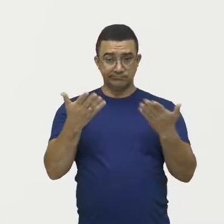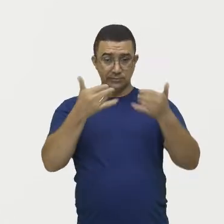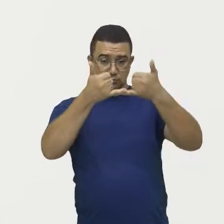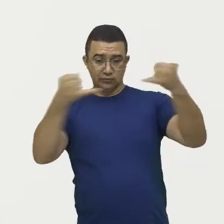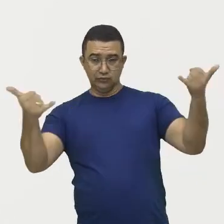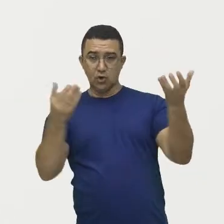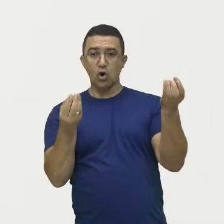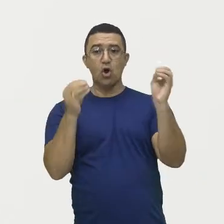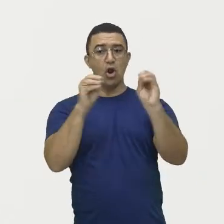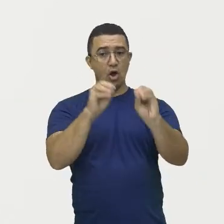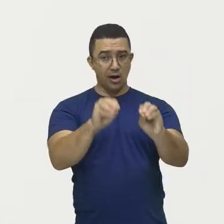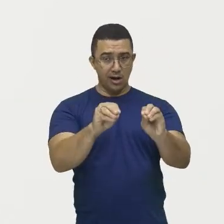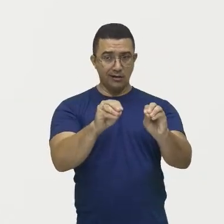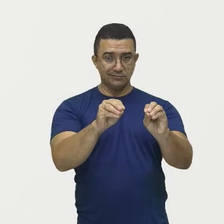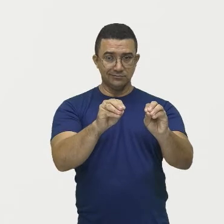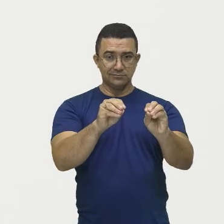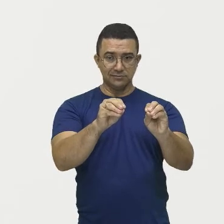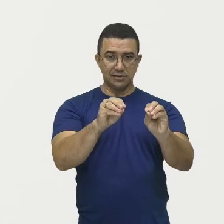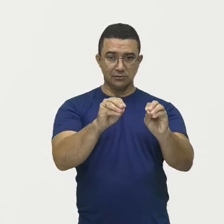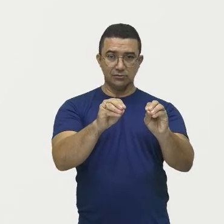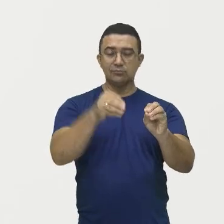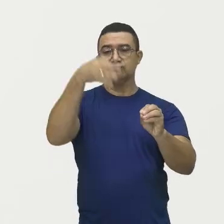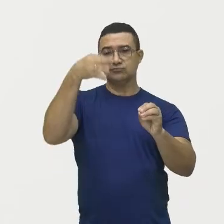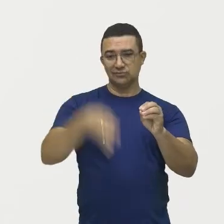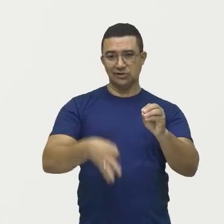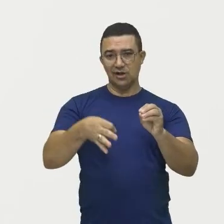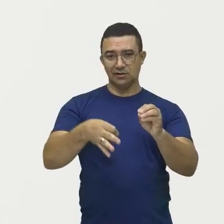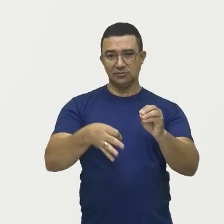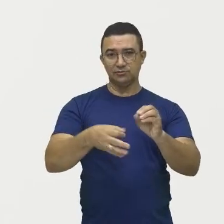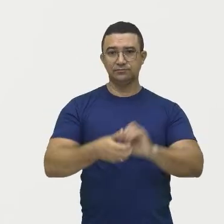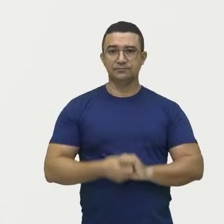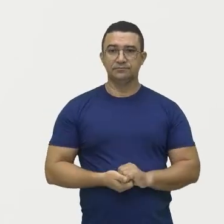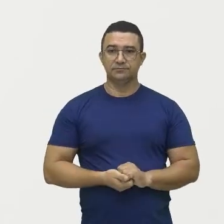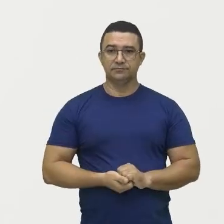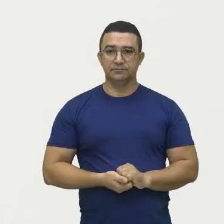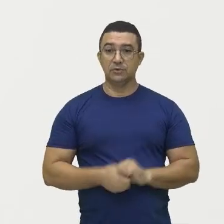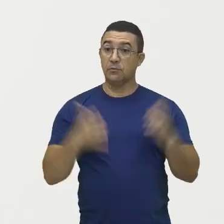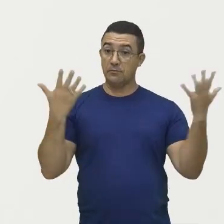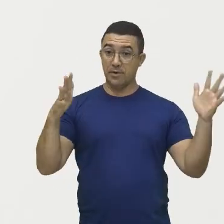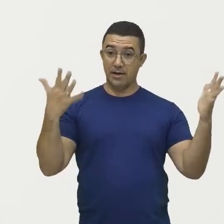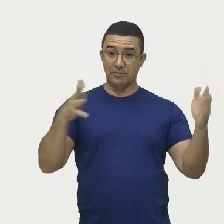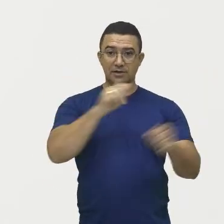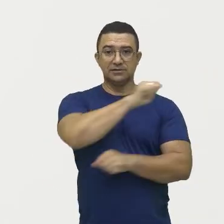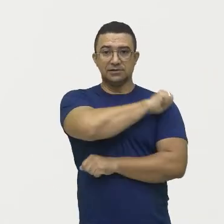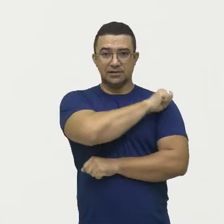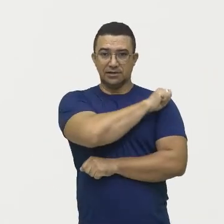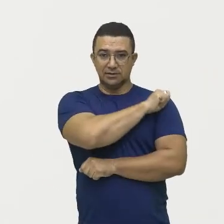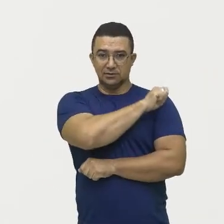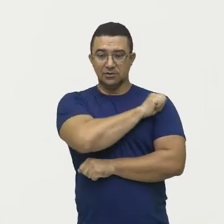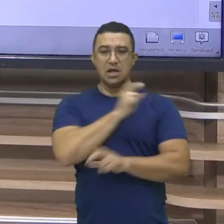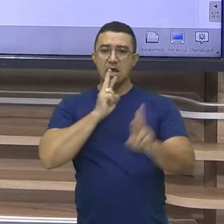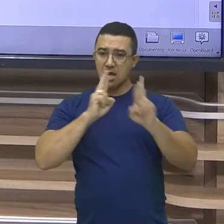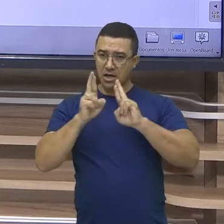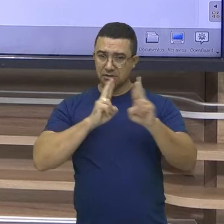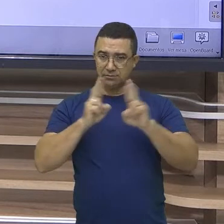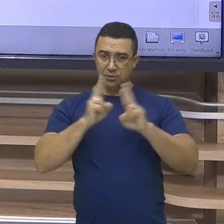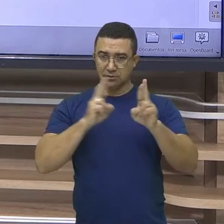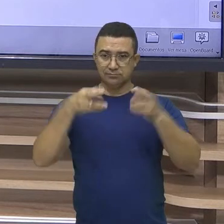should protect. Tá certíssimo, então, letra C. Parabéns aos nossos alunos aí que